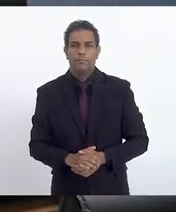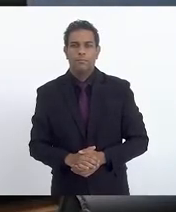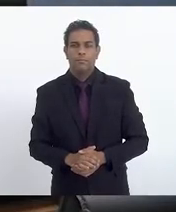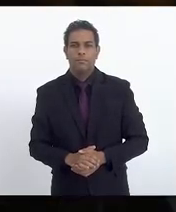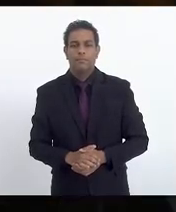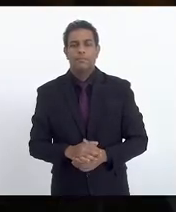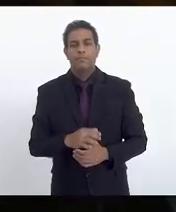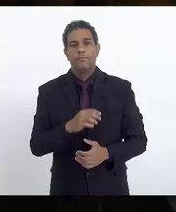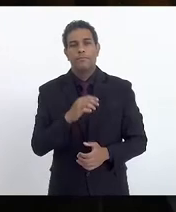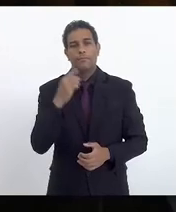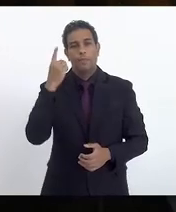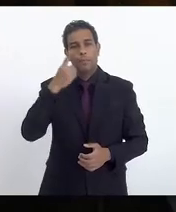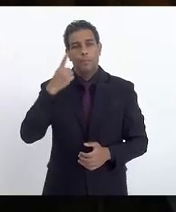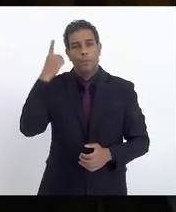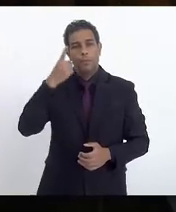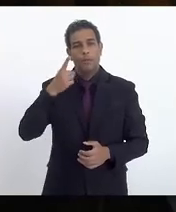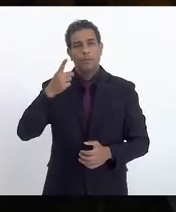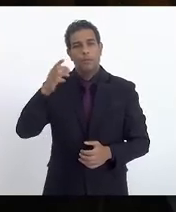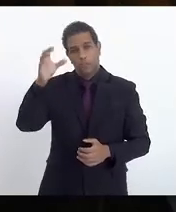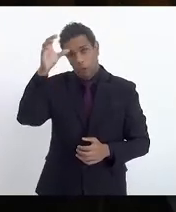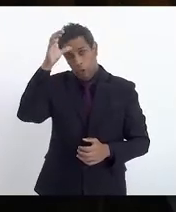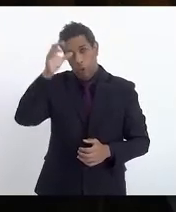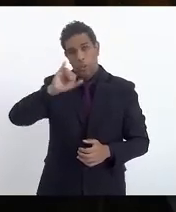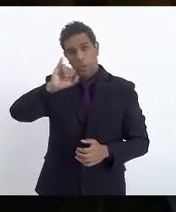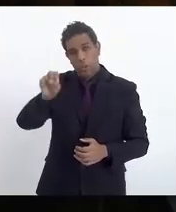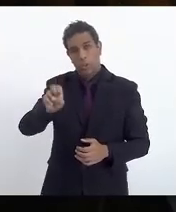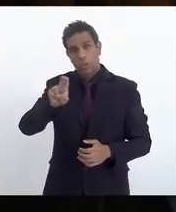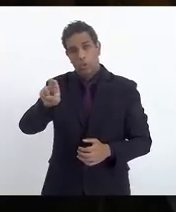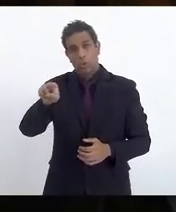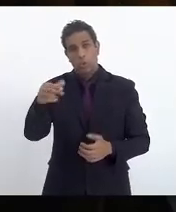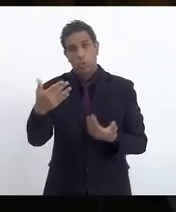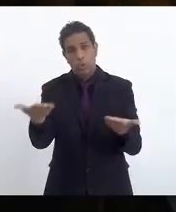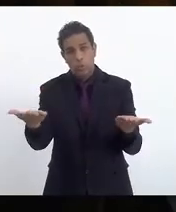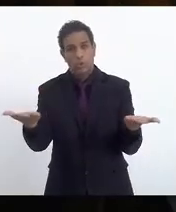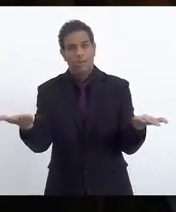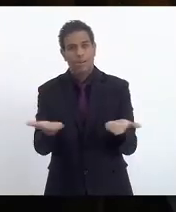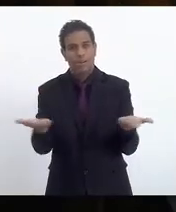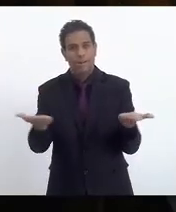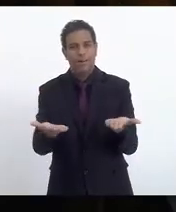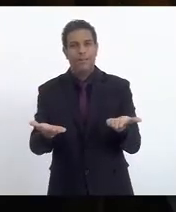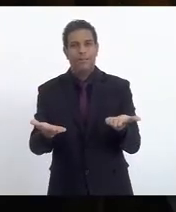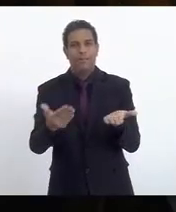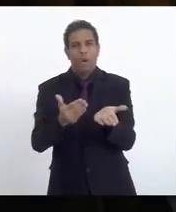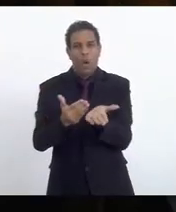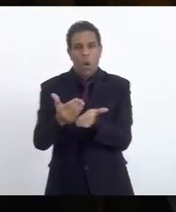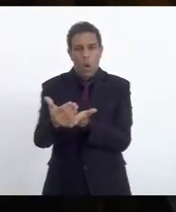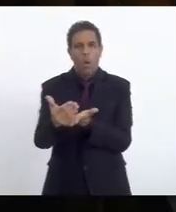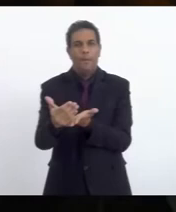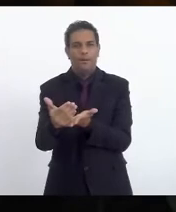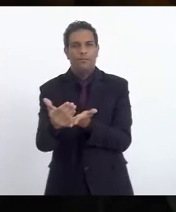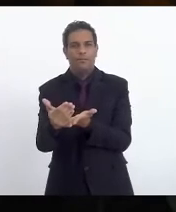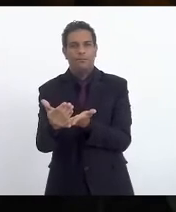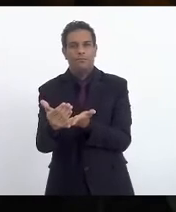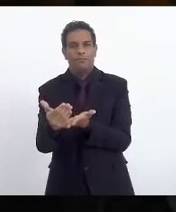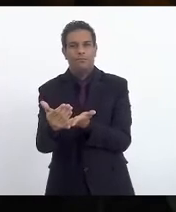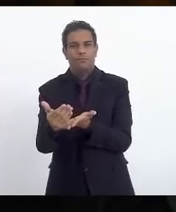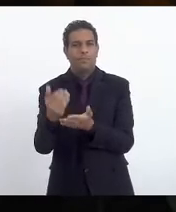deputada tia Ju prezidinho do nosso expediente Inicial